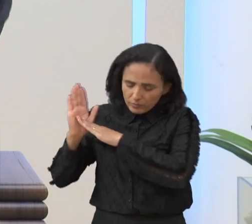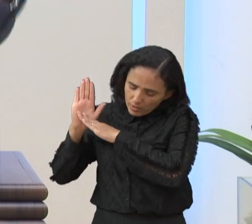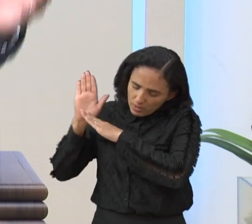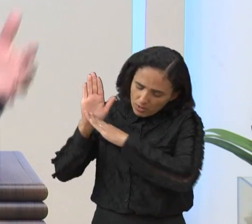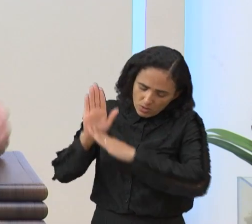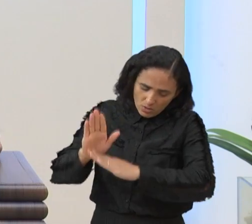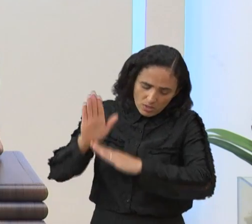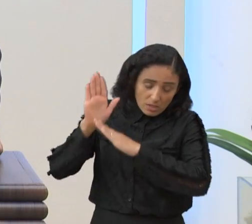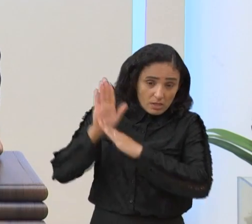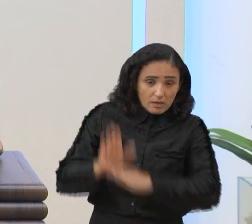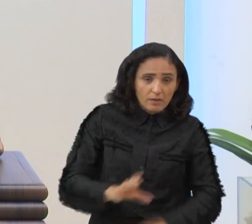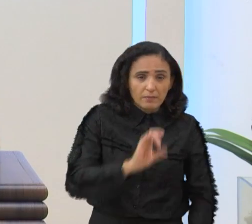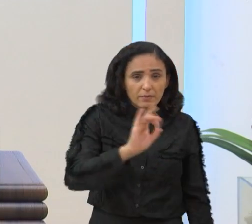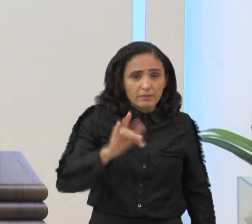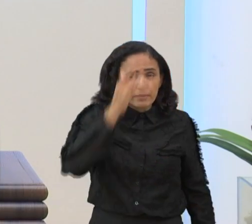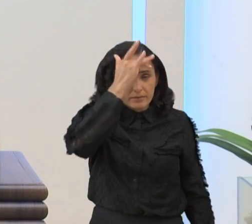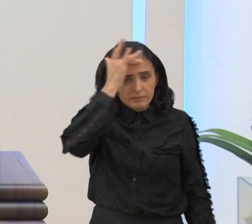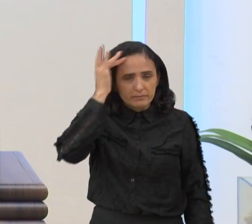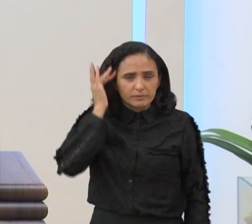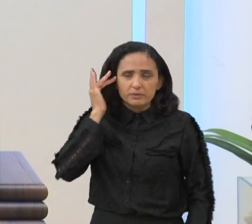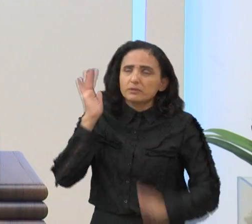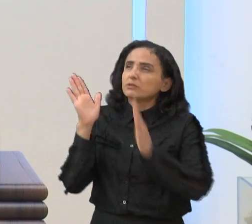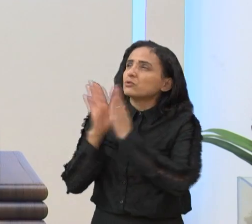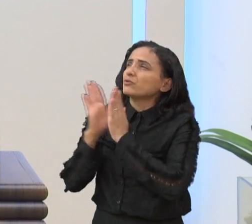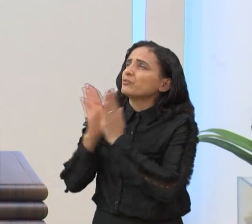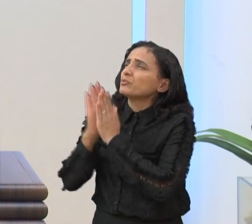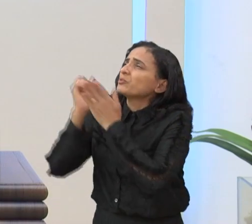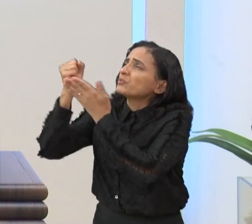estão precisando esta noite de um socorro.